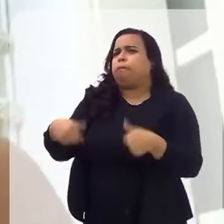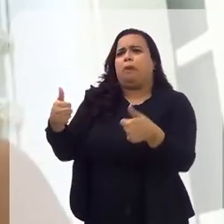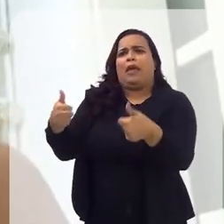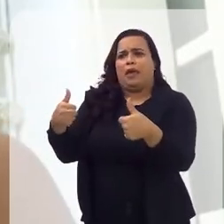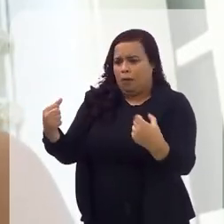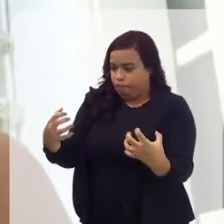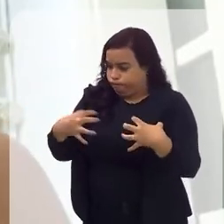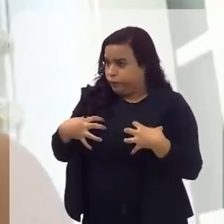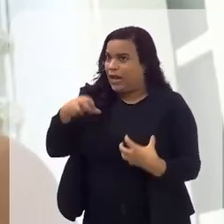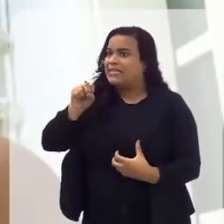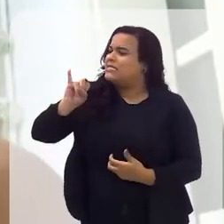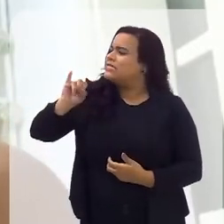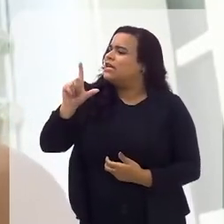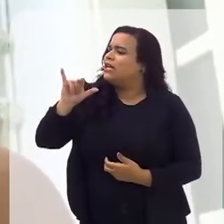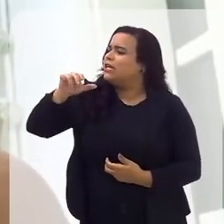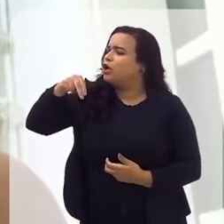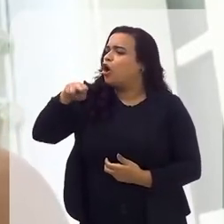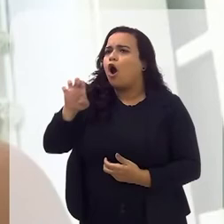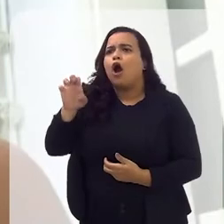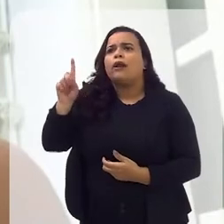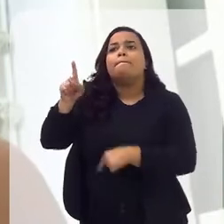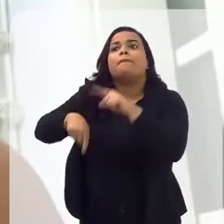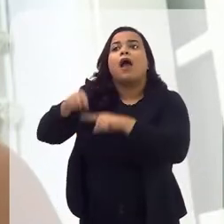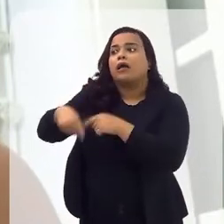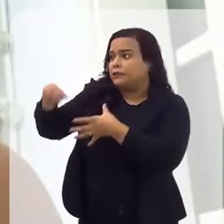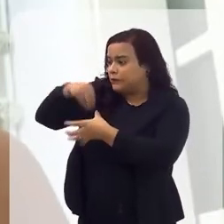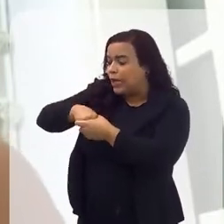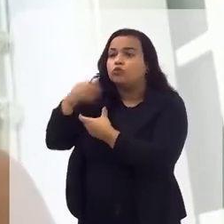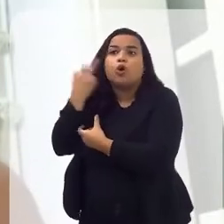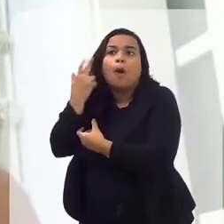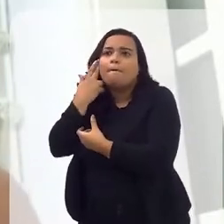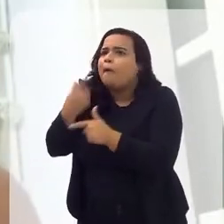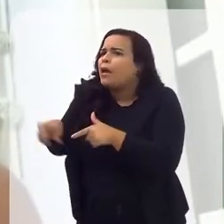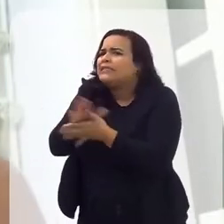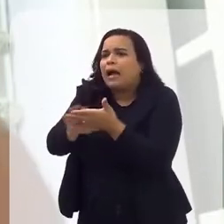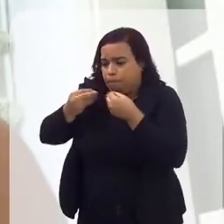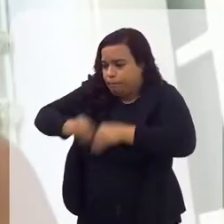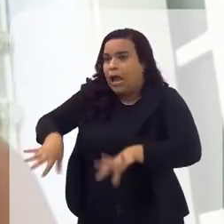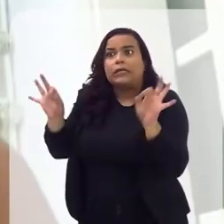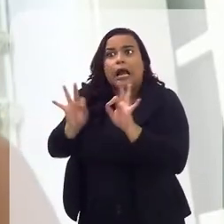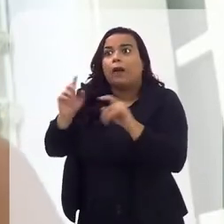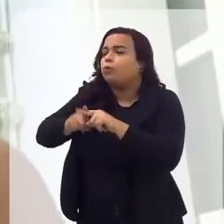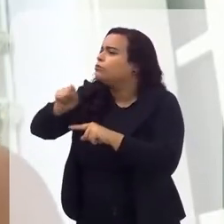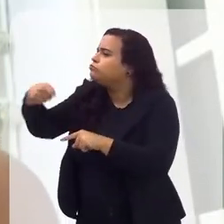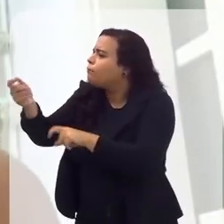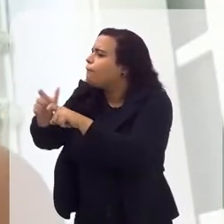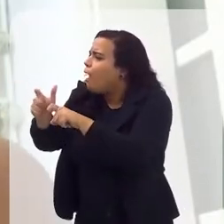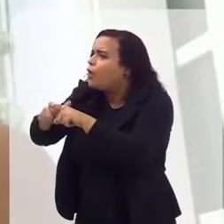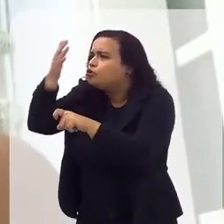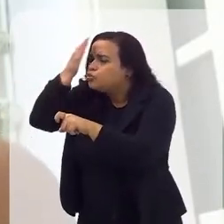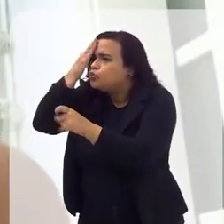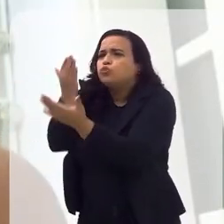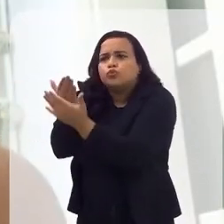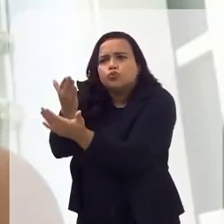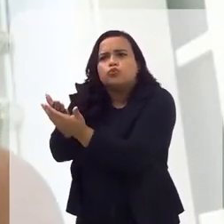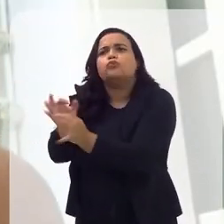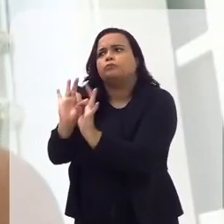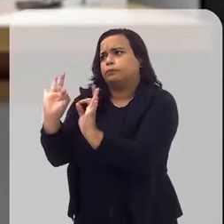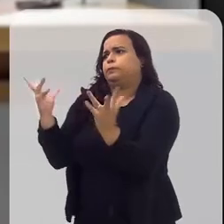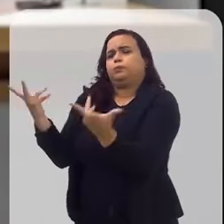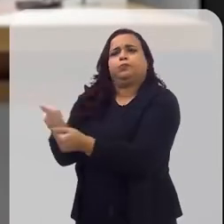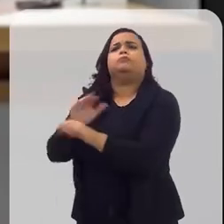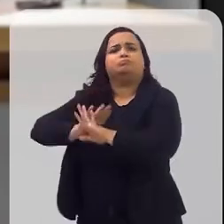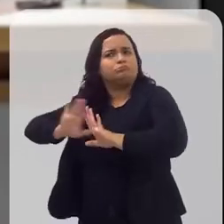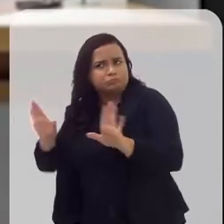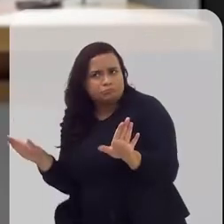frente, que o silicone é um material inerte, que não causa problema nenhum, eu vou acreditar. Porque é um médico, ele estudou para aquilo, ele tem conhecimento sobre o